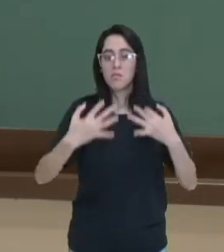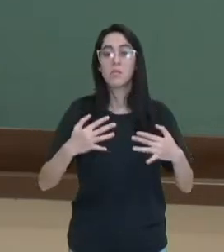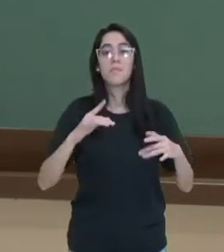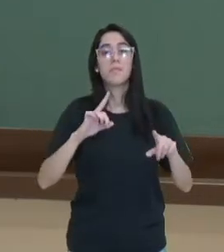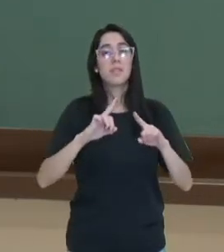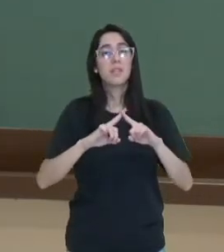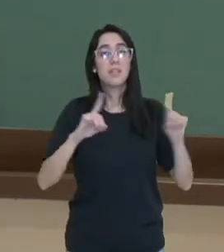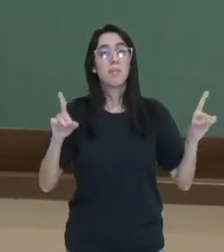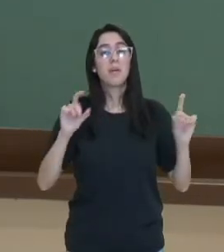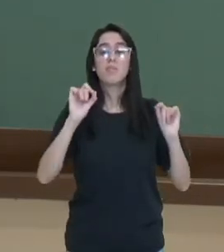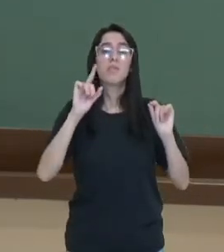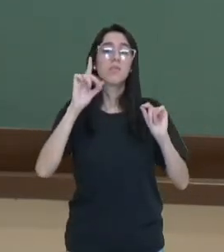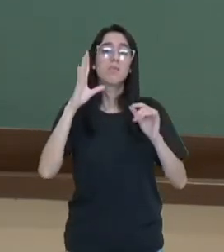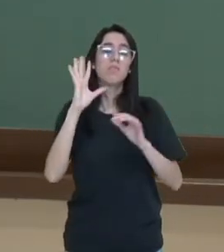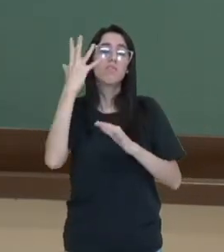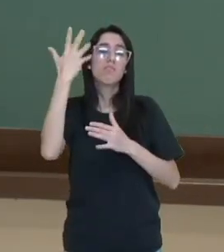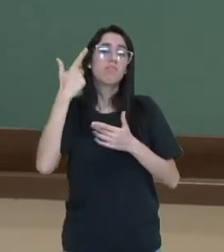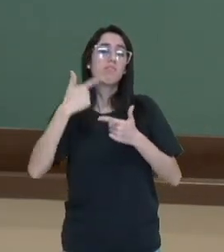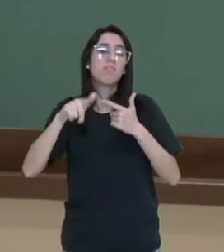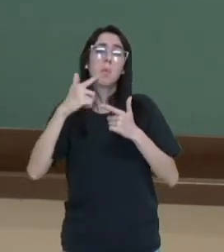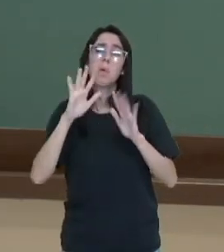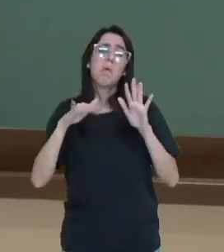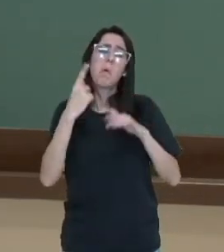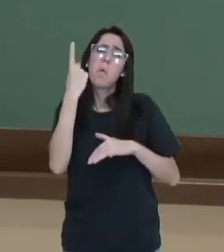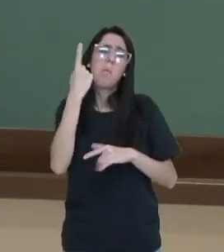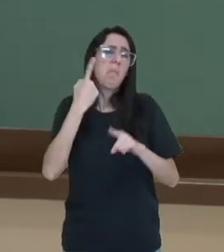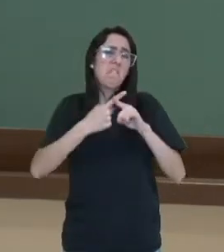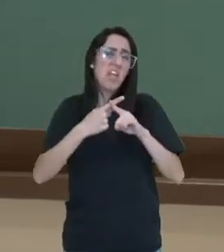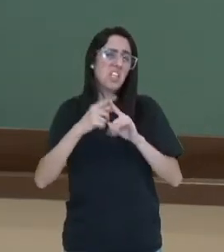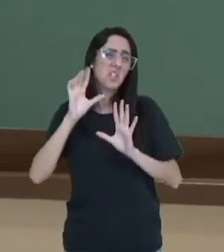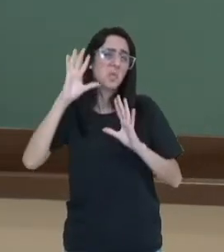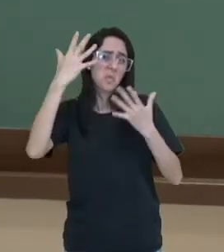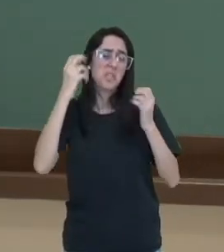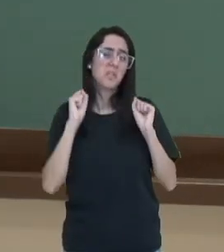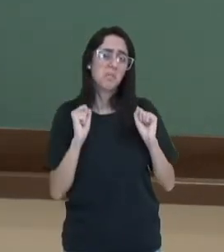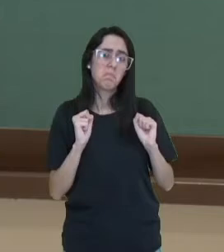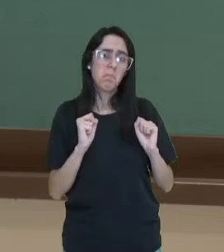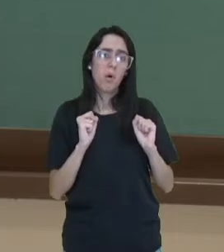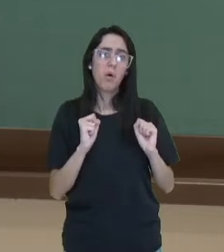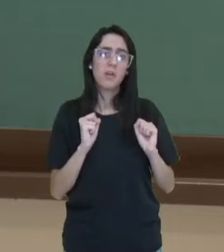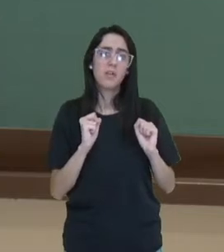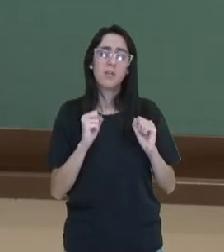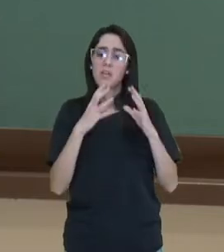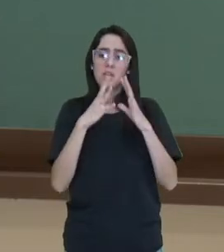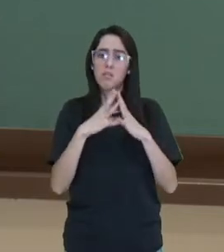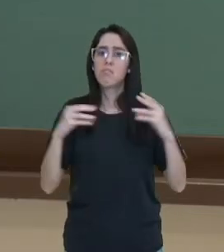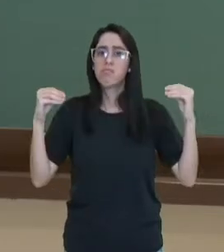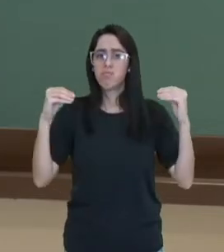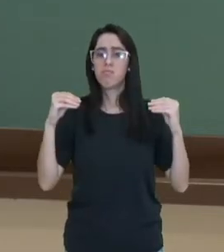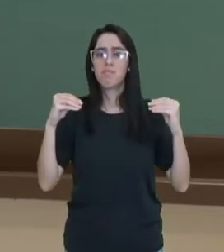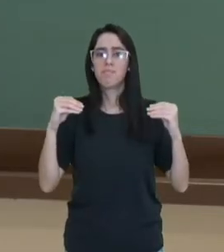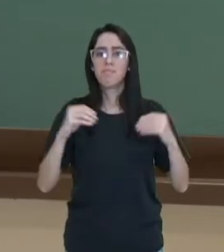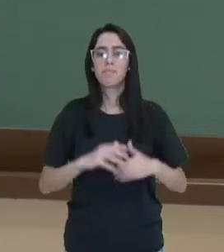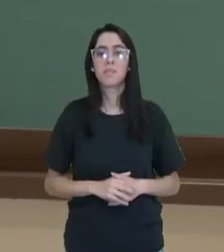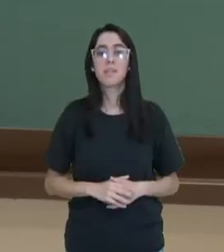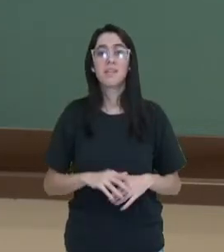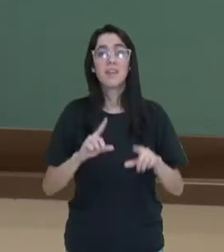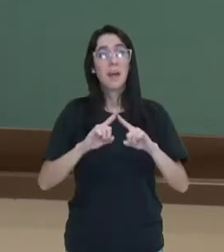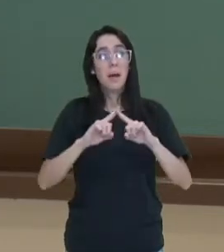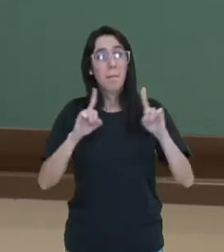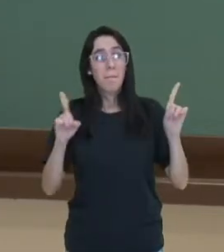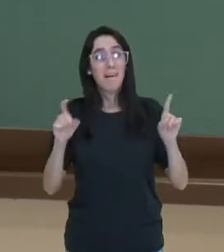uma perturbação, geralmente acontece uma vez só, um episódio, né? E ele já passa. Agora, se você tem